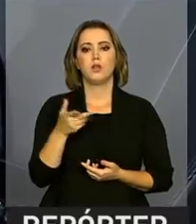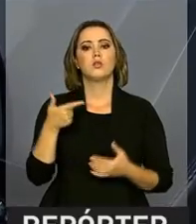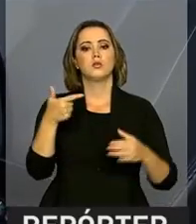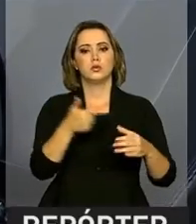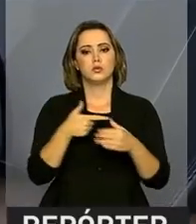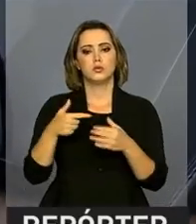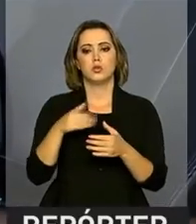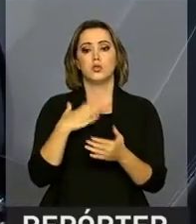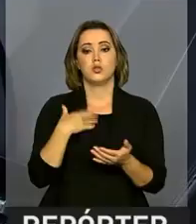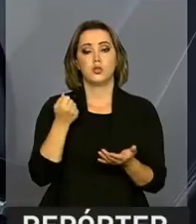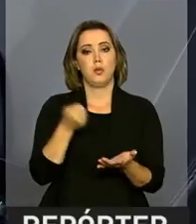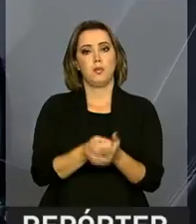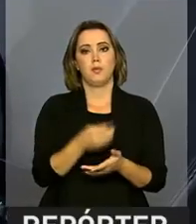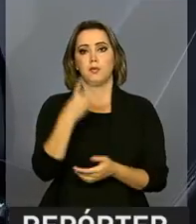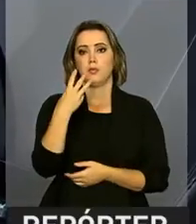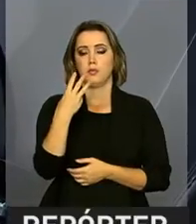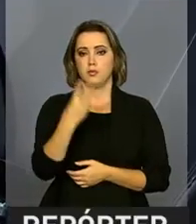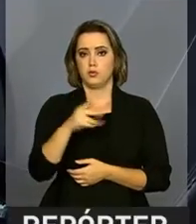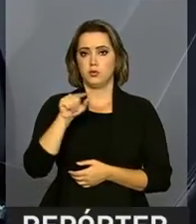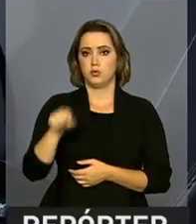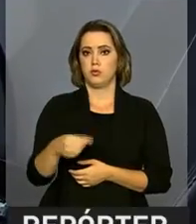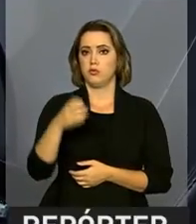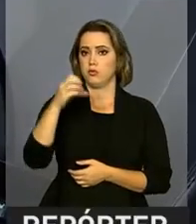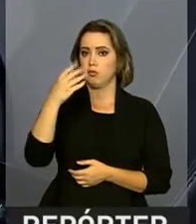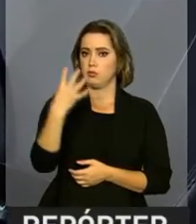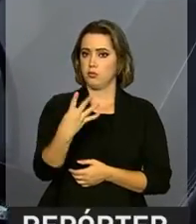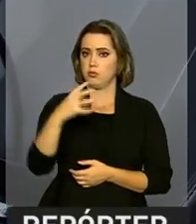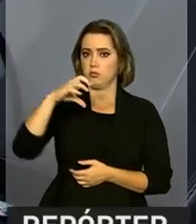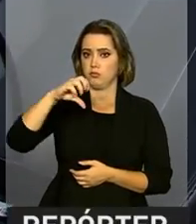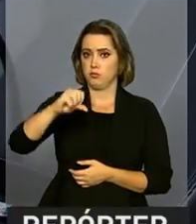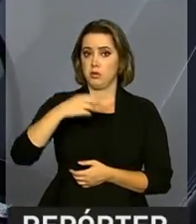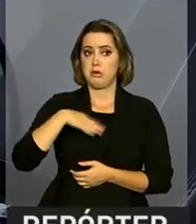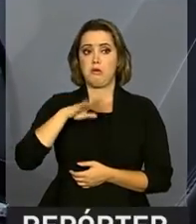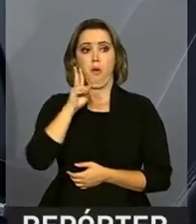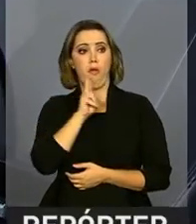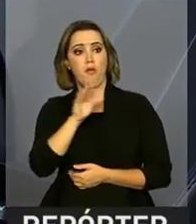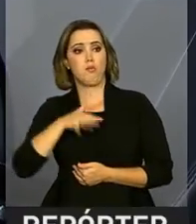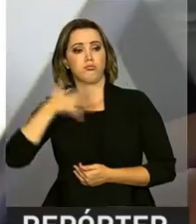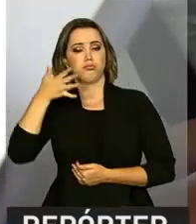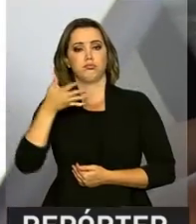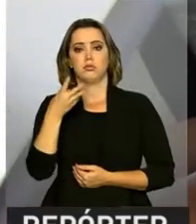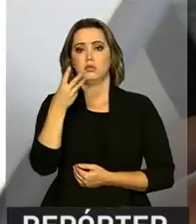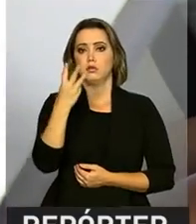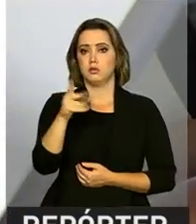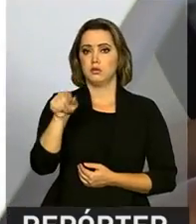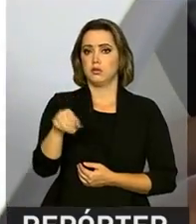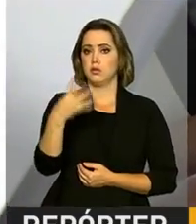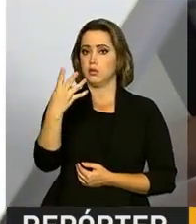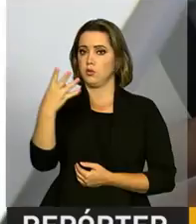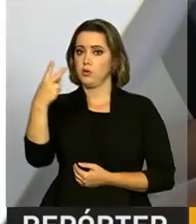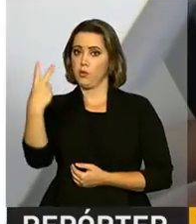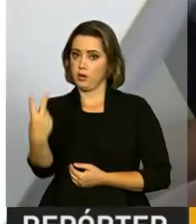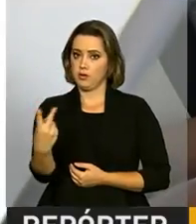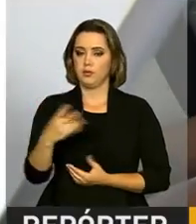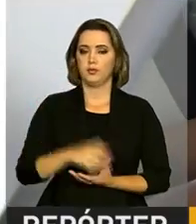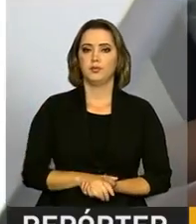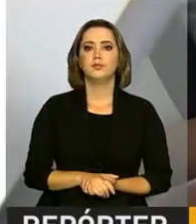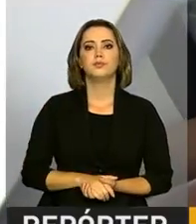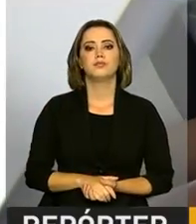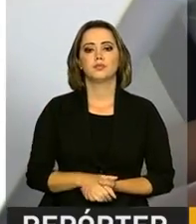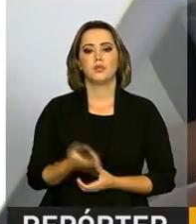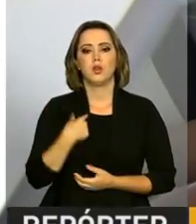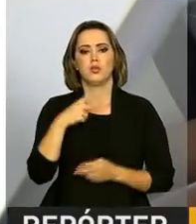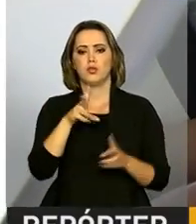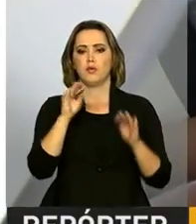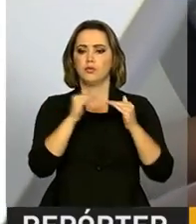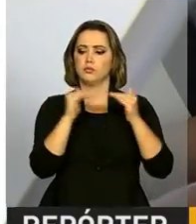de R$ 3,49 e estou pegando esse posto aqui hoje, que vim na surpresa, R$ 3,42, né? Já percebemos uma queda de preço, já tem